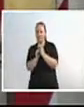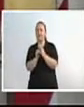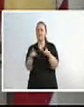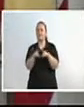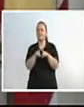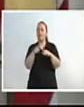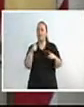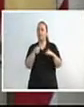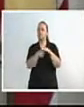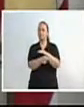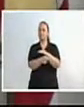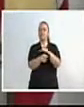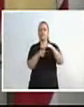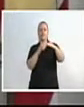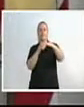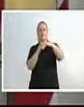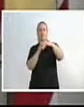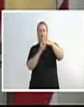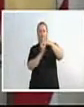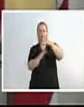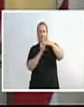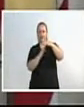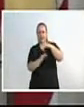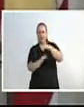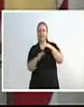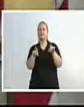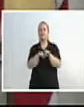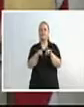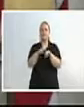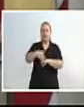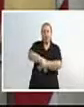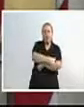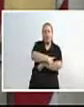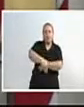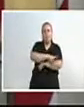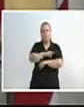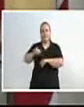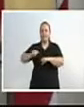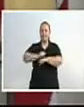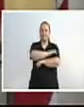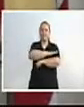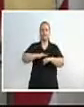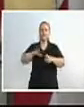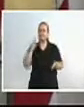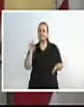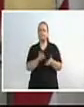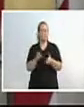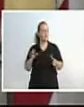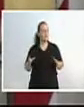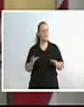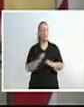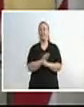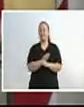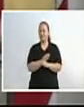investimento. A Fortaleza Alta, a Teodoro Pazot, que também vai ser pavimentada na sua íntegra e com certeza